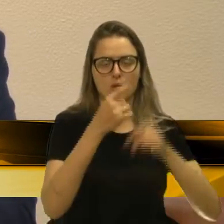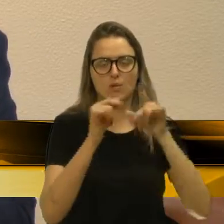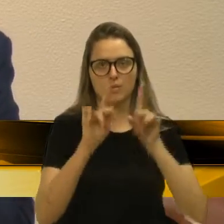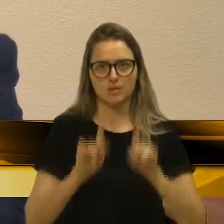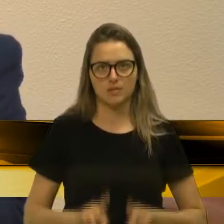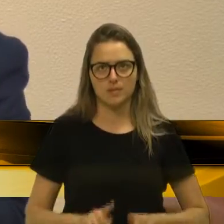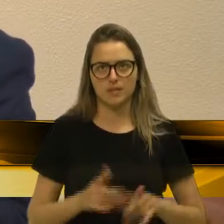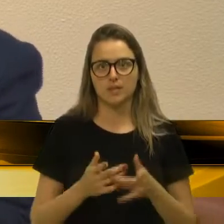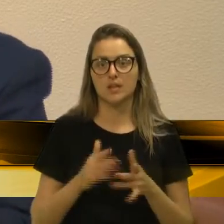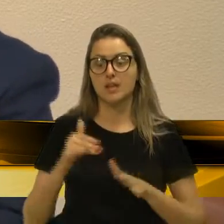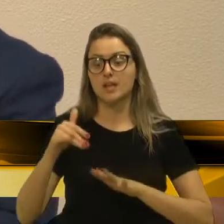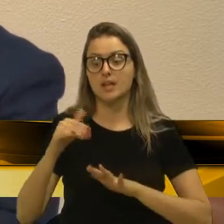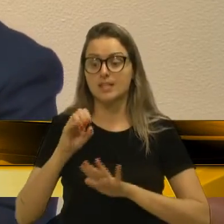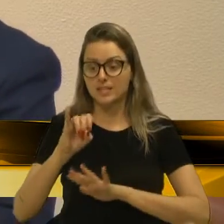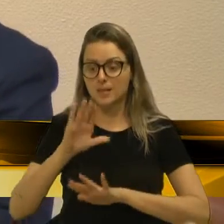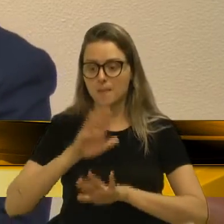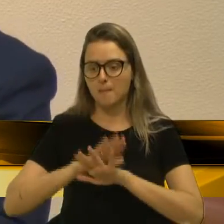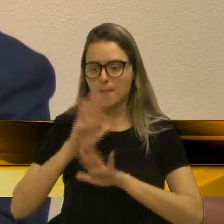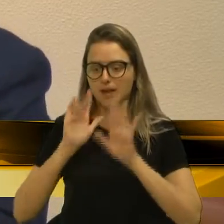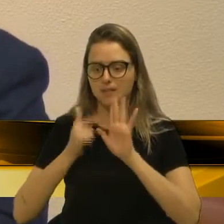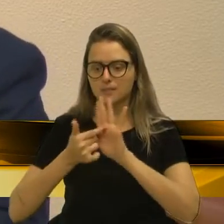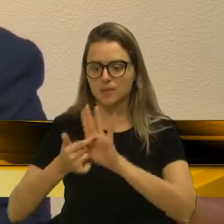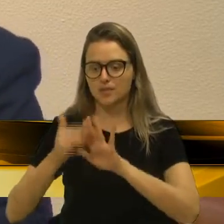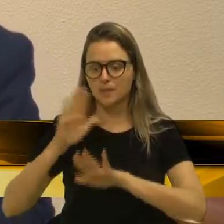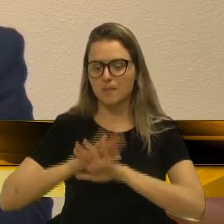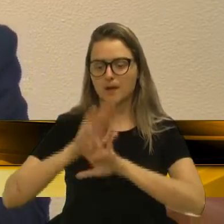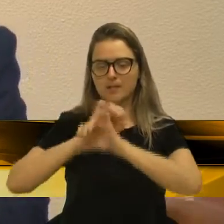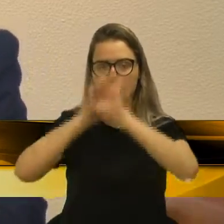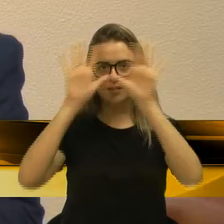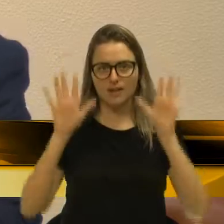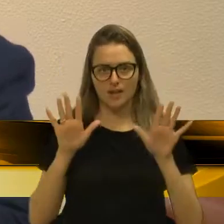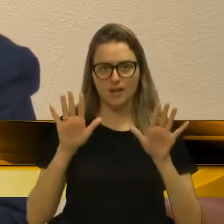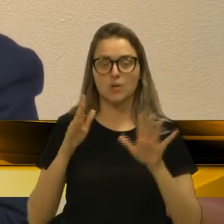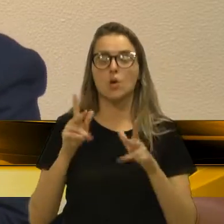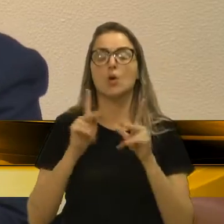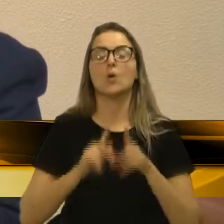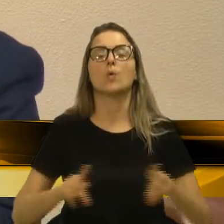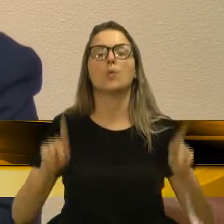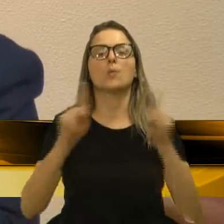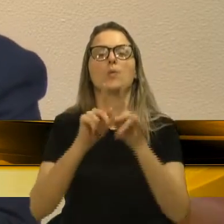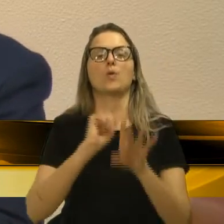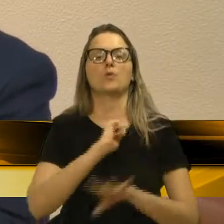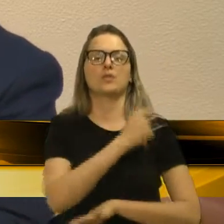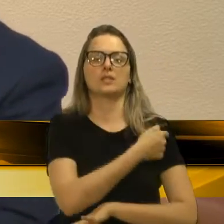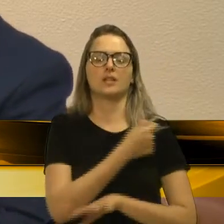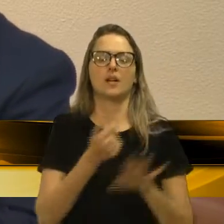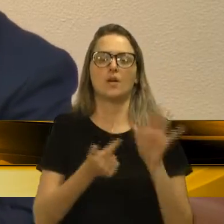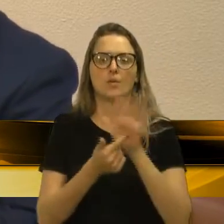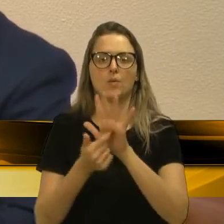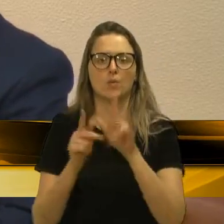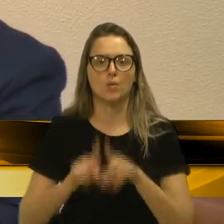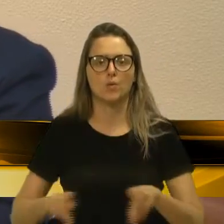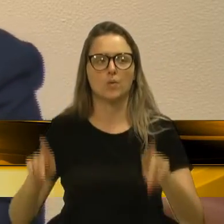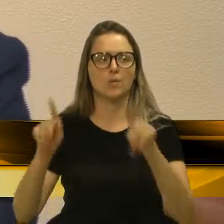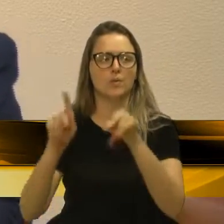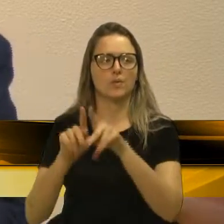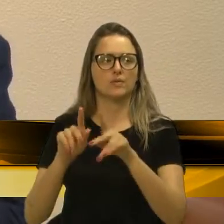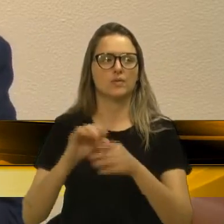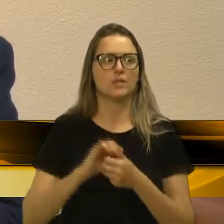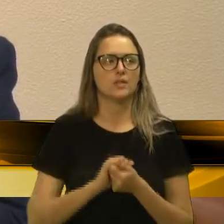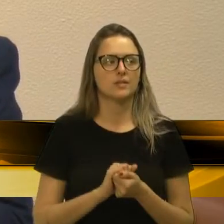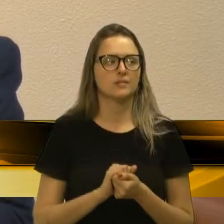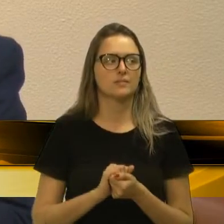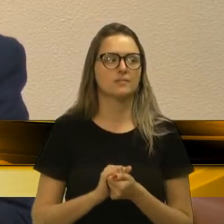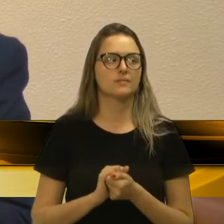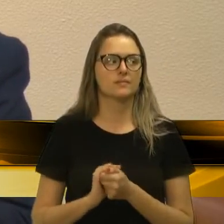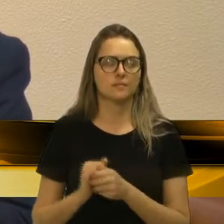isso vier à tona, quanto mais isso for transparente, melhor. A população fiscaliza, a população aponta erros, a população denuncia